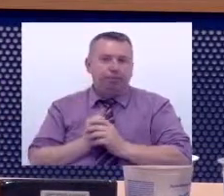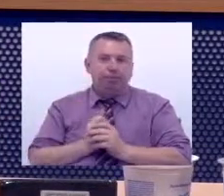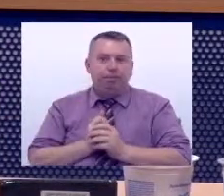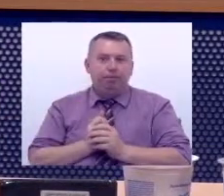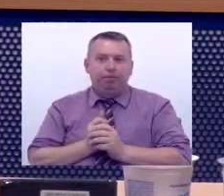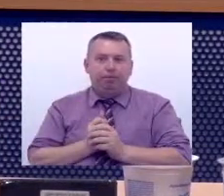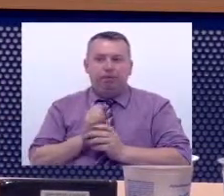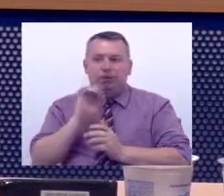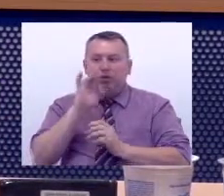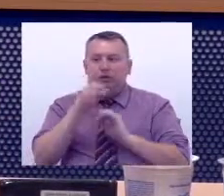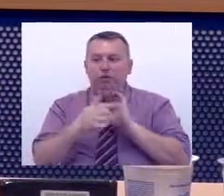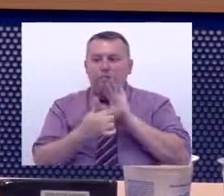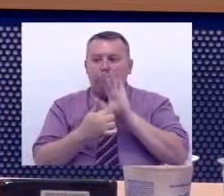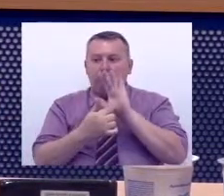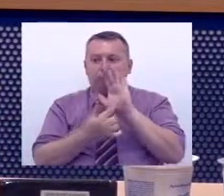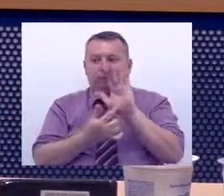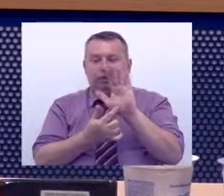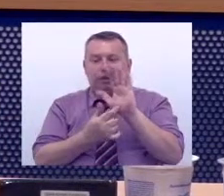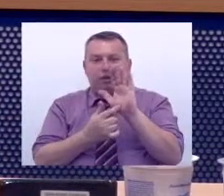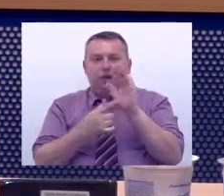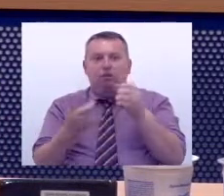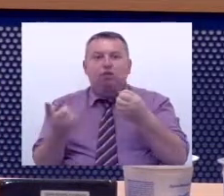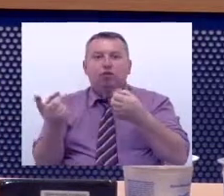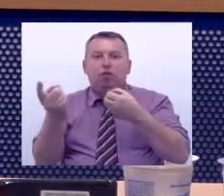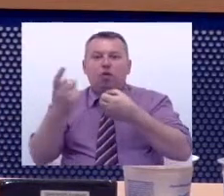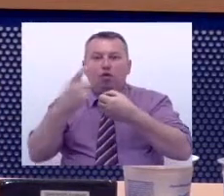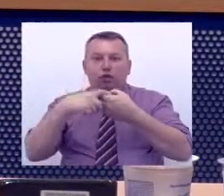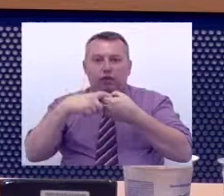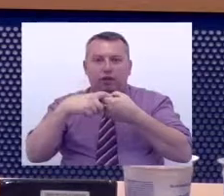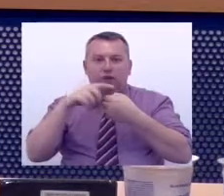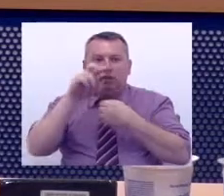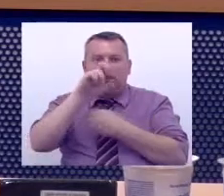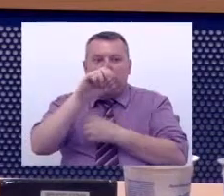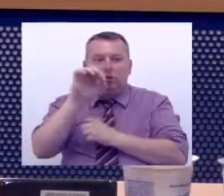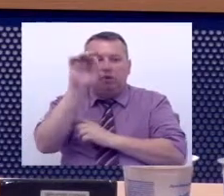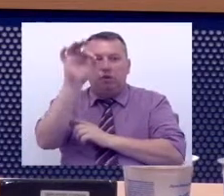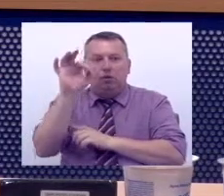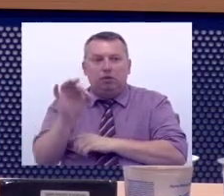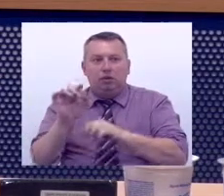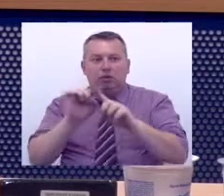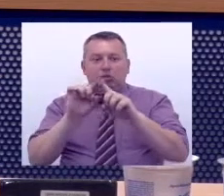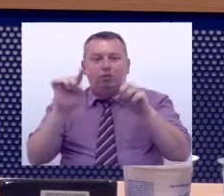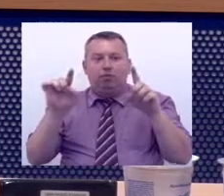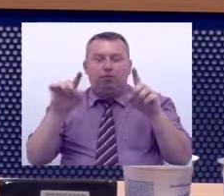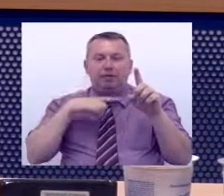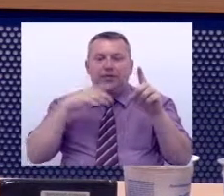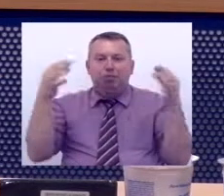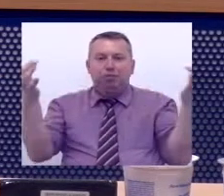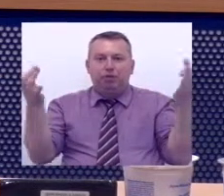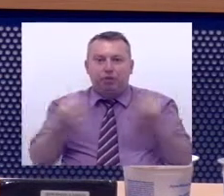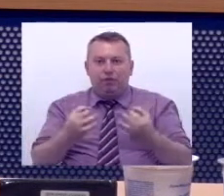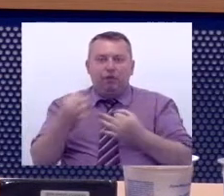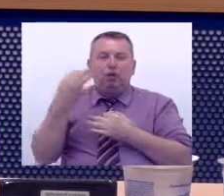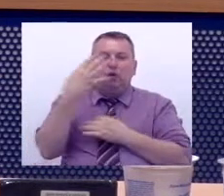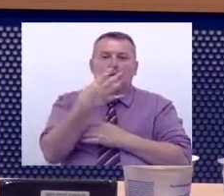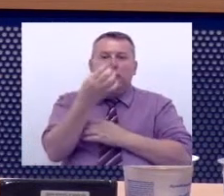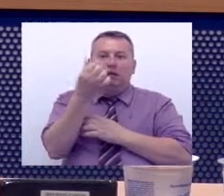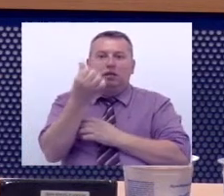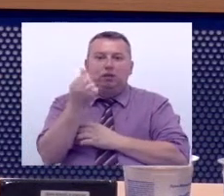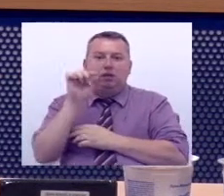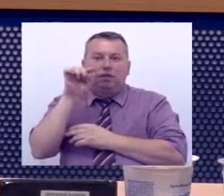Aqui só para o que eu falei dos convênios, né, quase 50%, mas para ser mais exato,